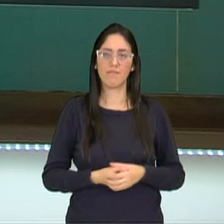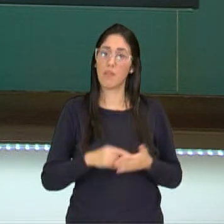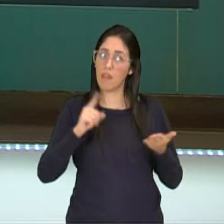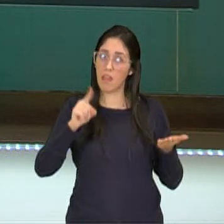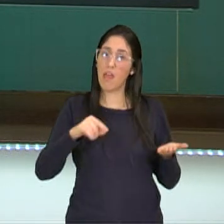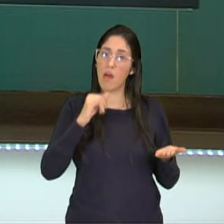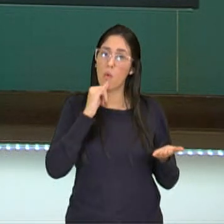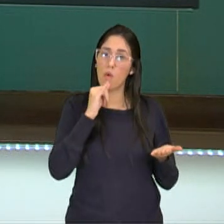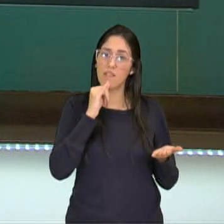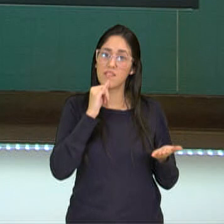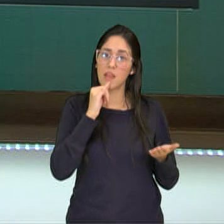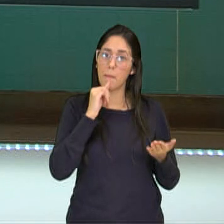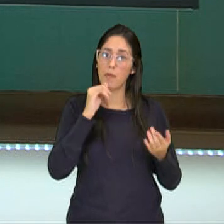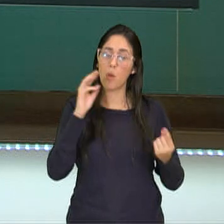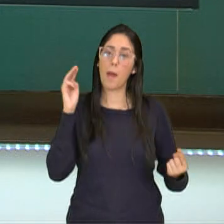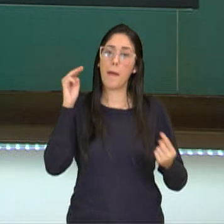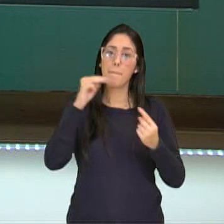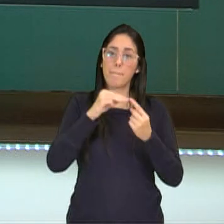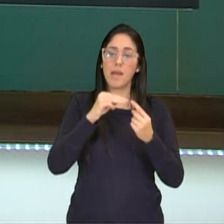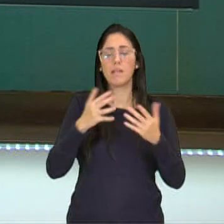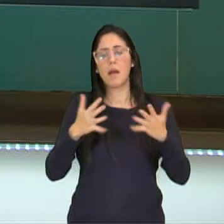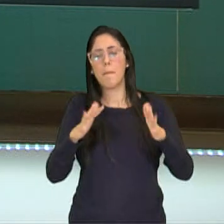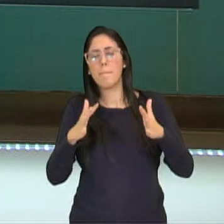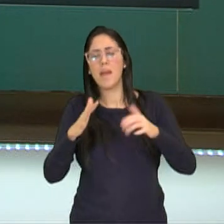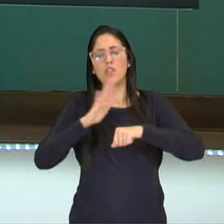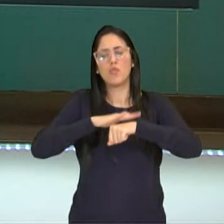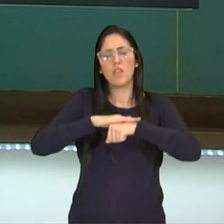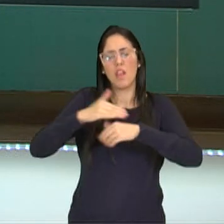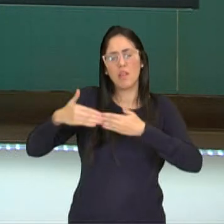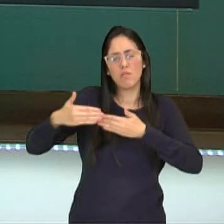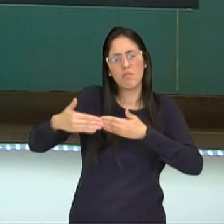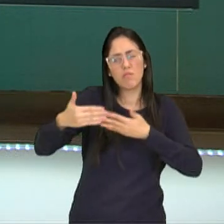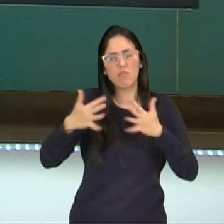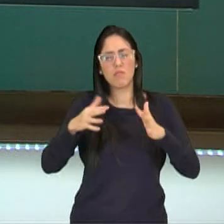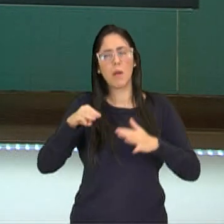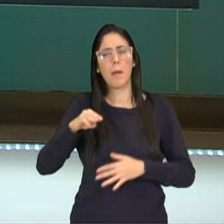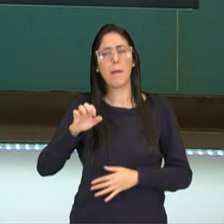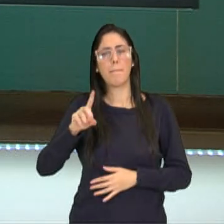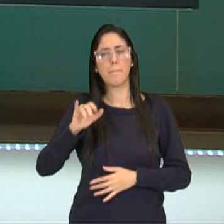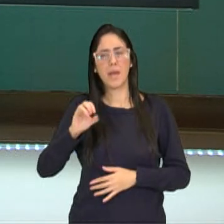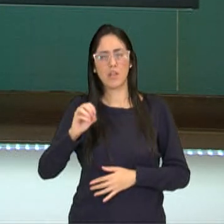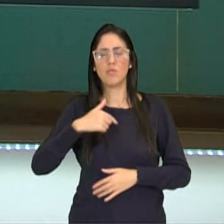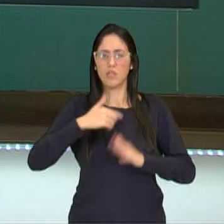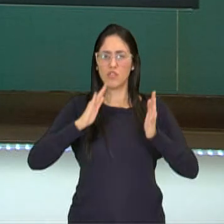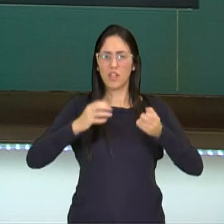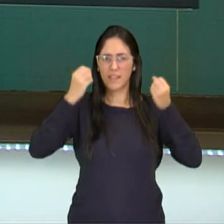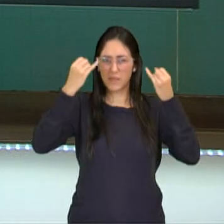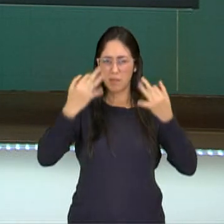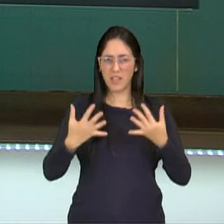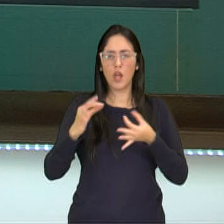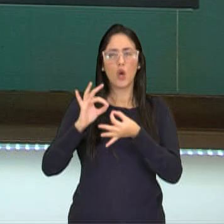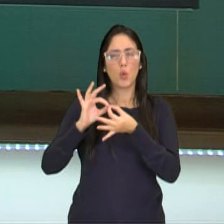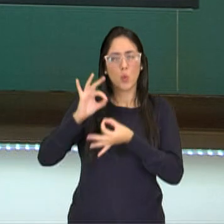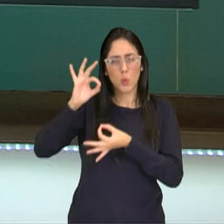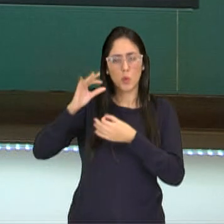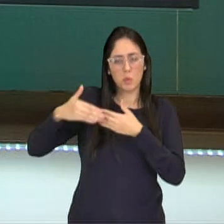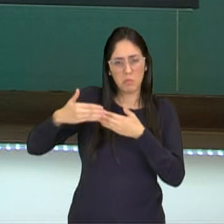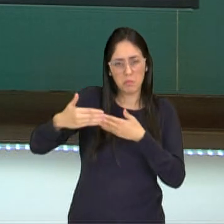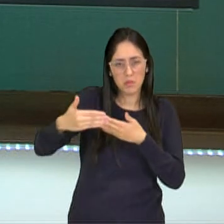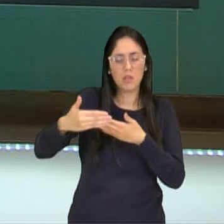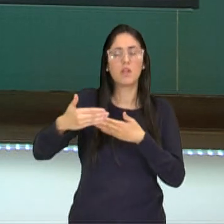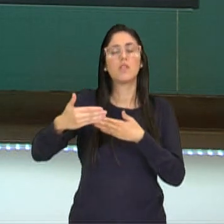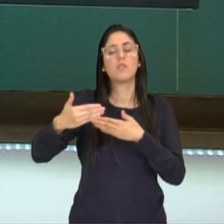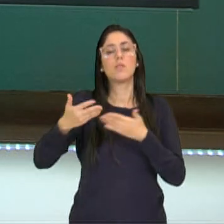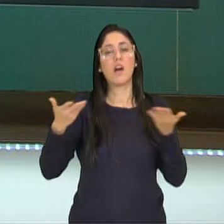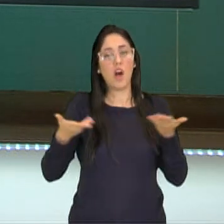uma meta a médio prazo, né? A gente falou de curto prazo e de médio prazo também bastante interessante a gente